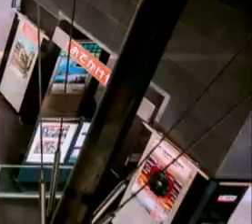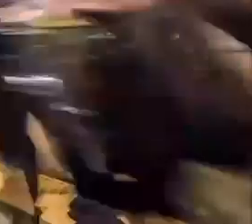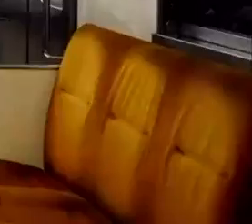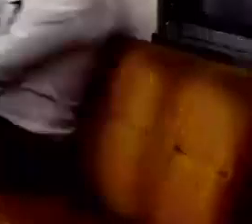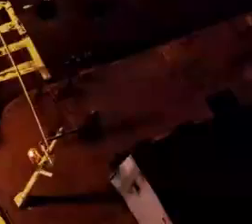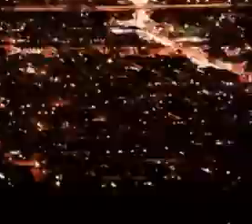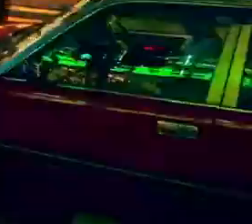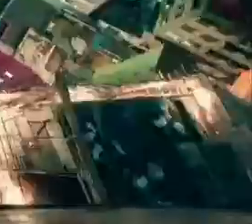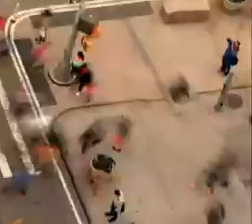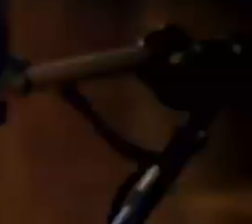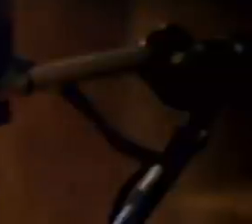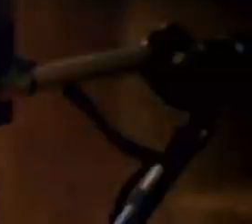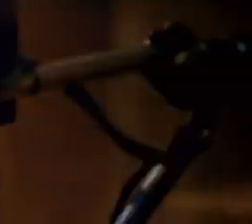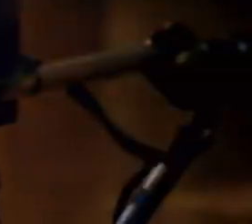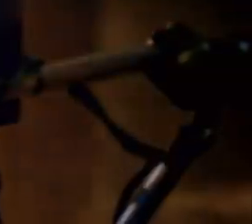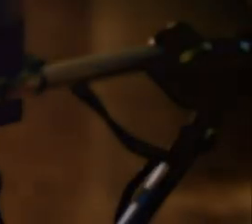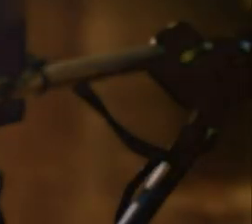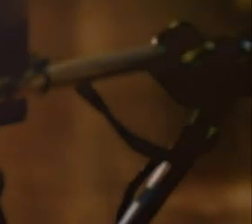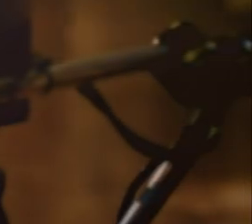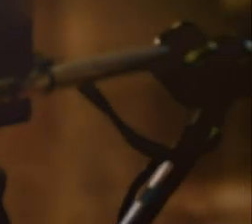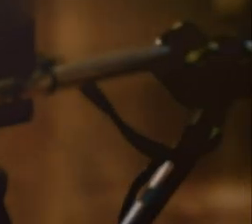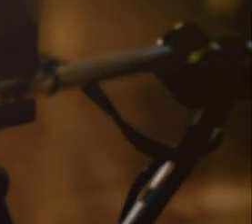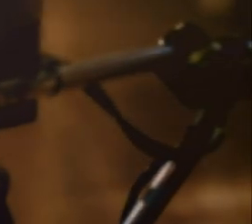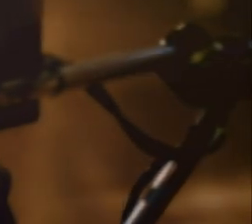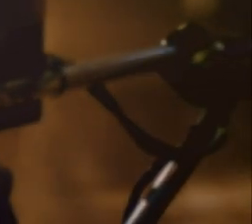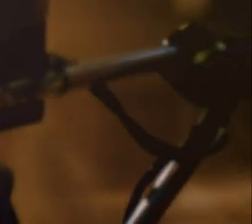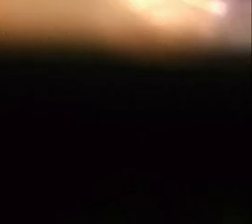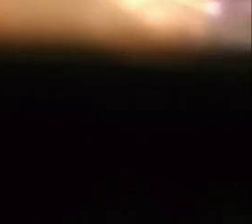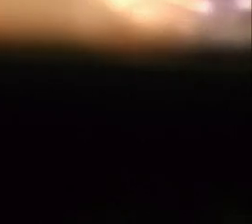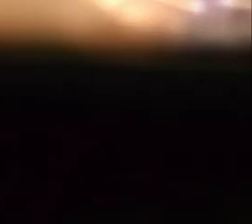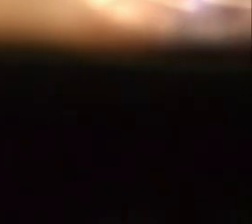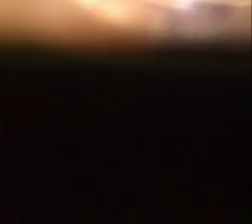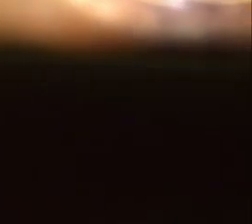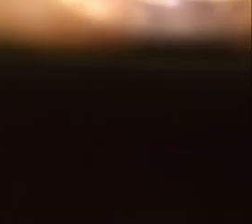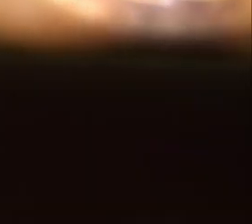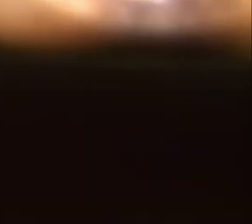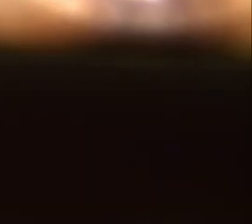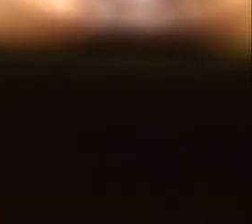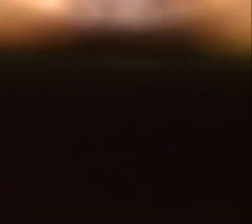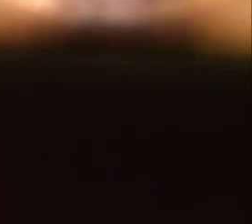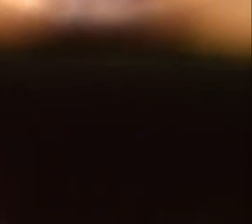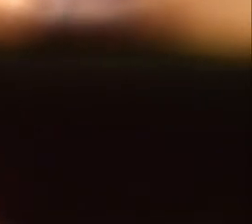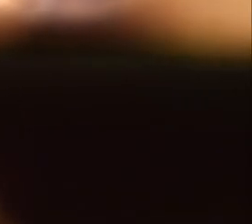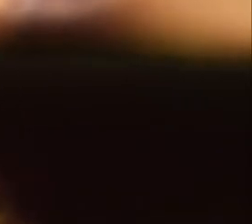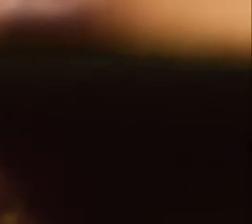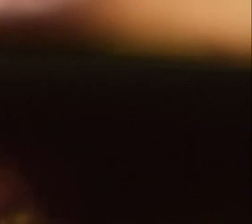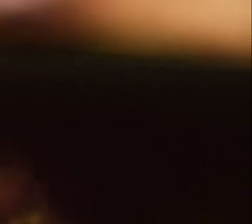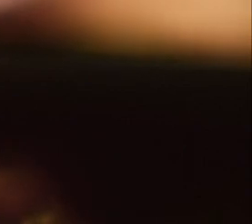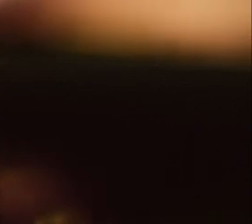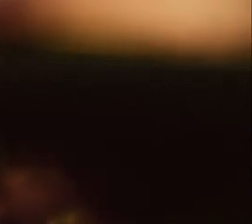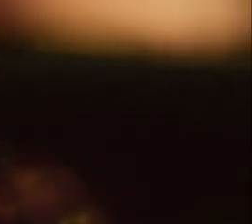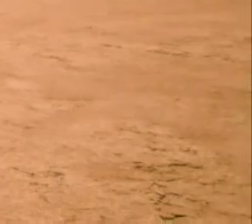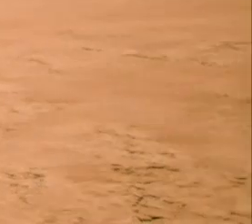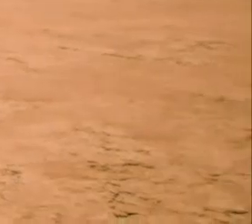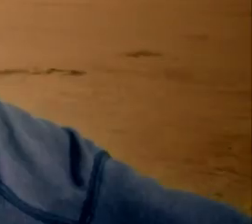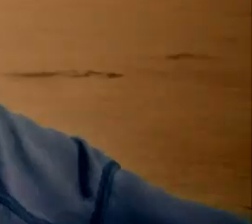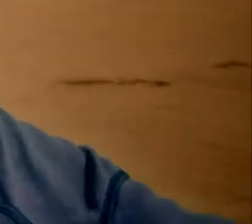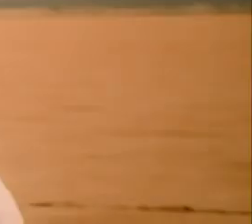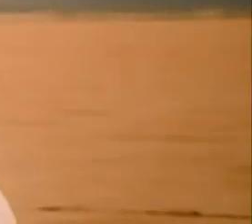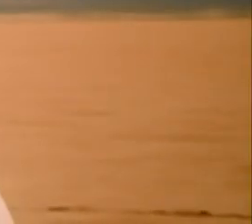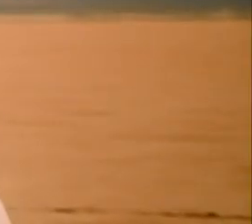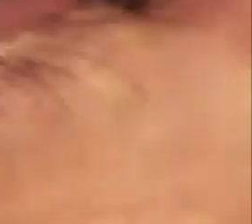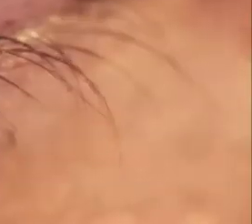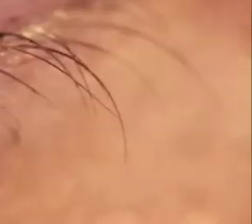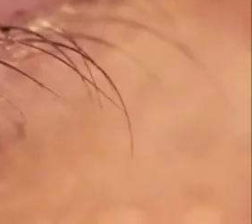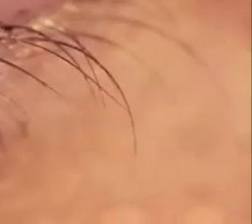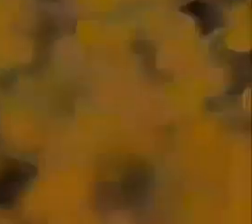vida? Meu nome é Stephen Hawking e eu acredito que qualquer pessoa pode responder